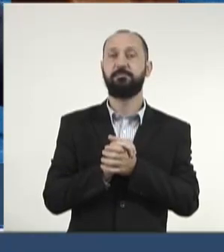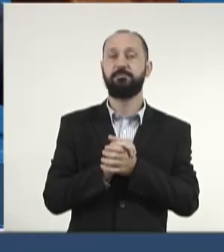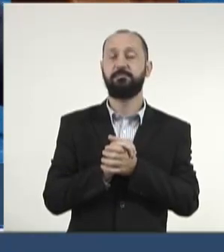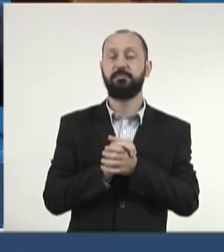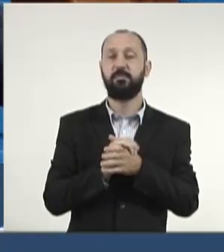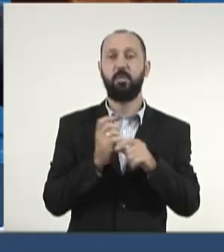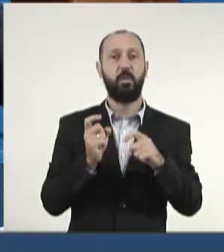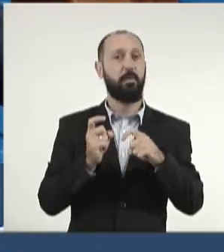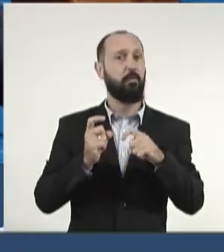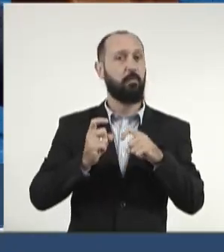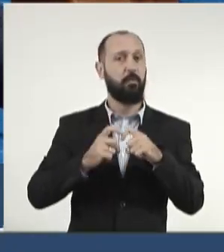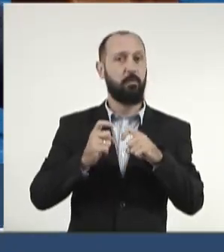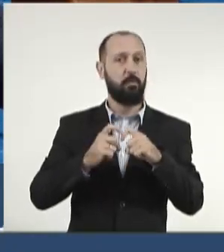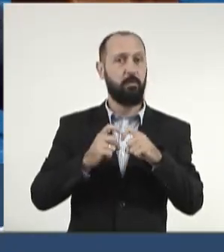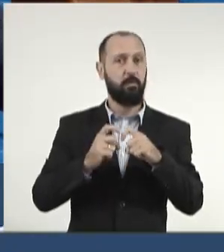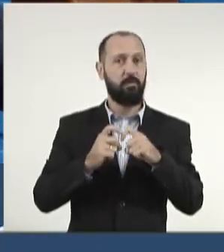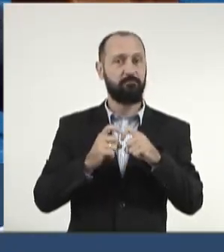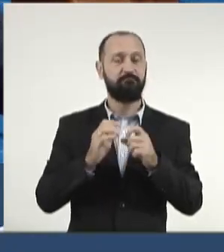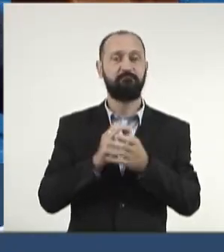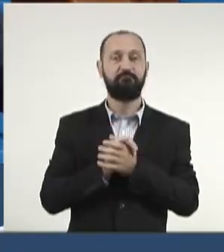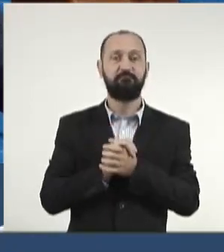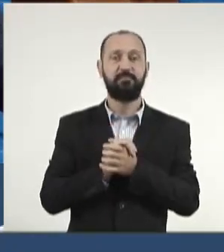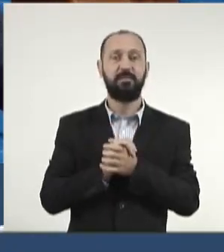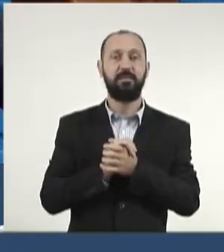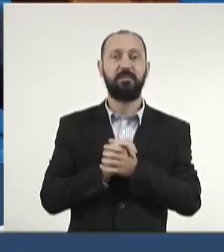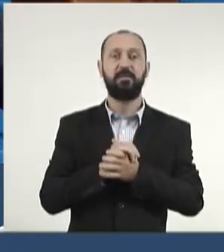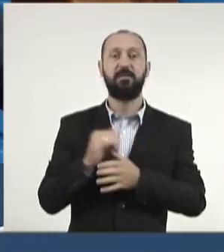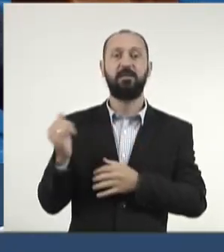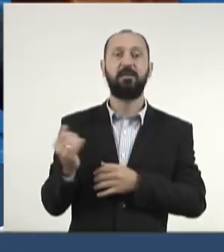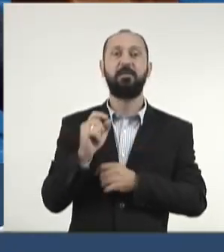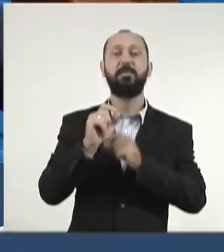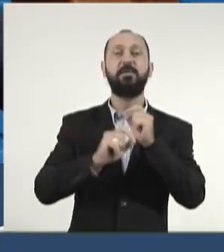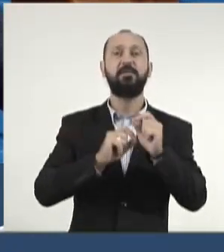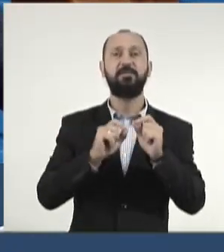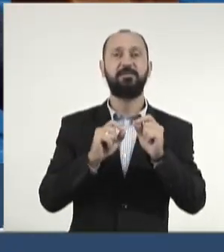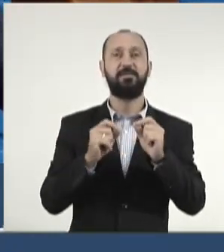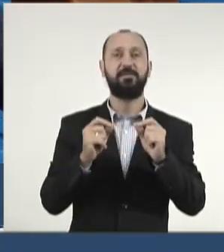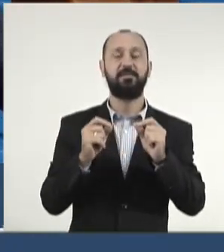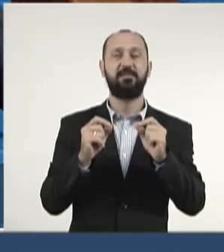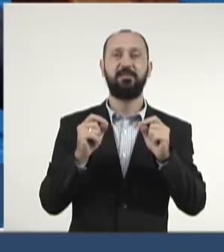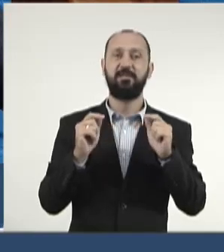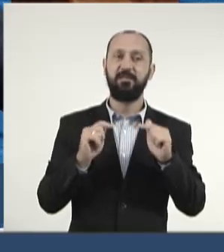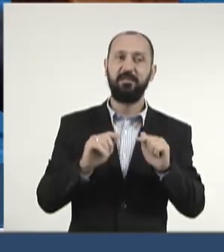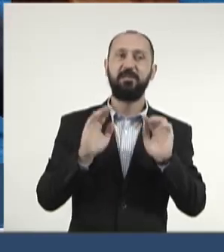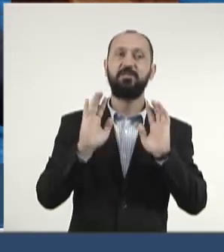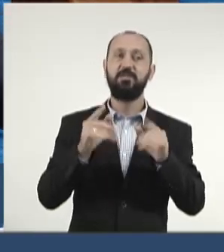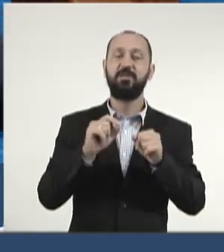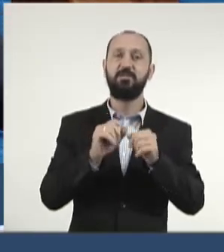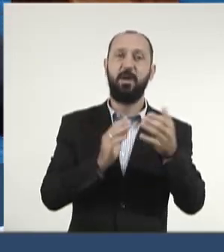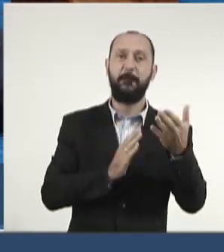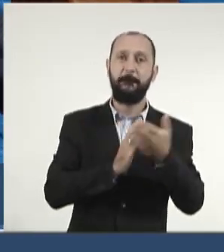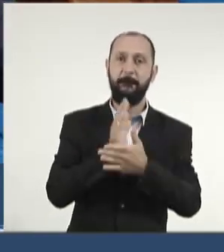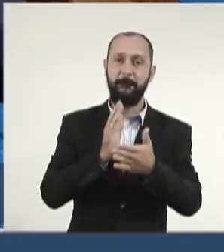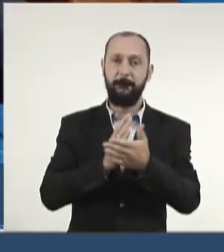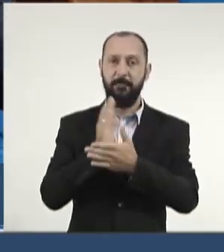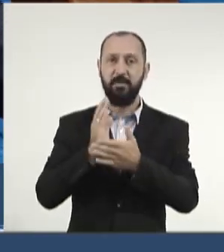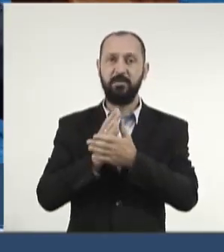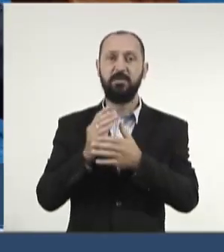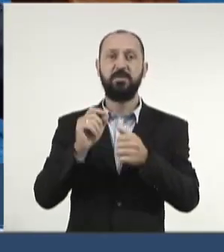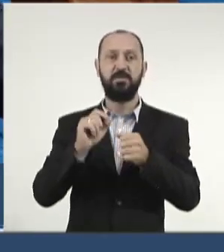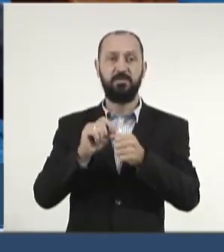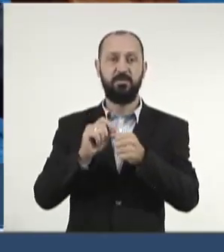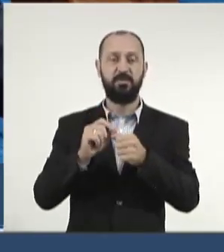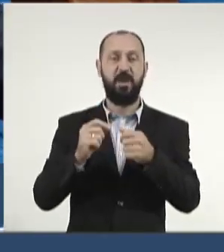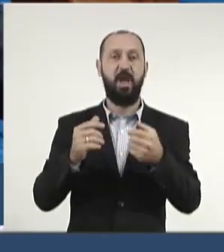médico e vale ressaltar que ele já havia passado por esses testes